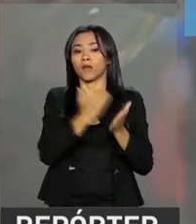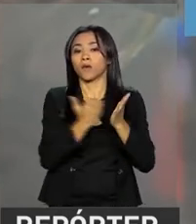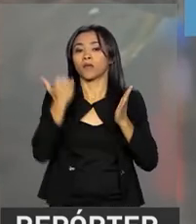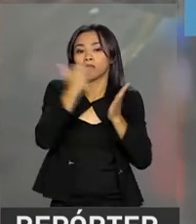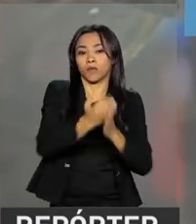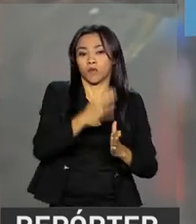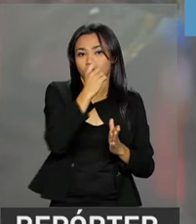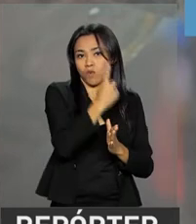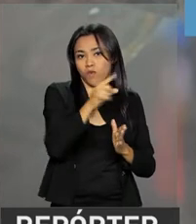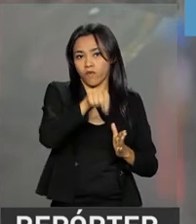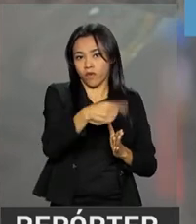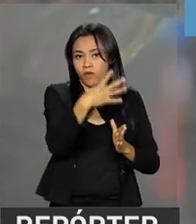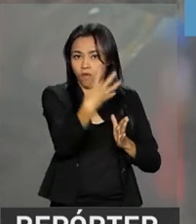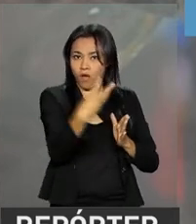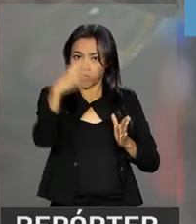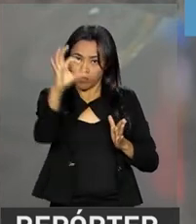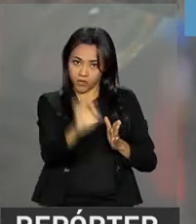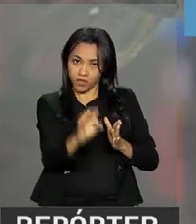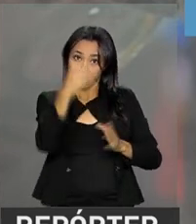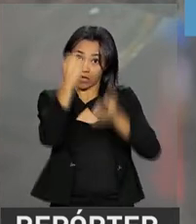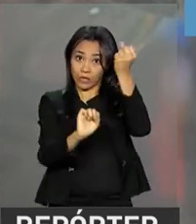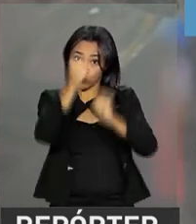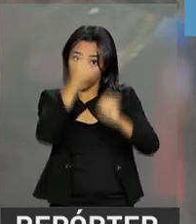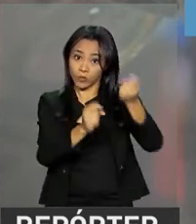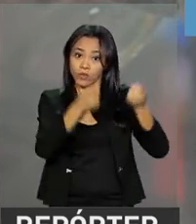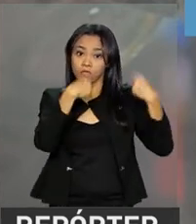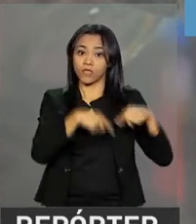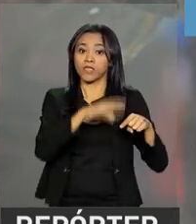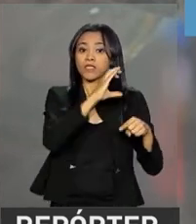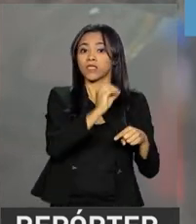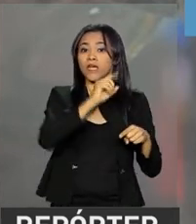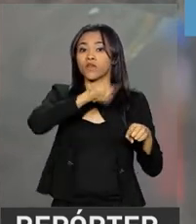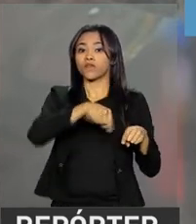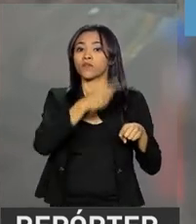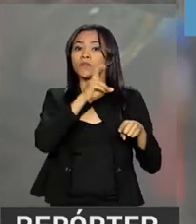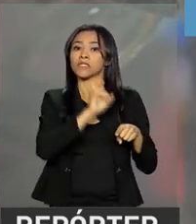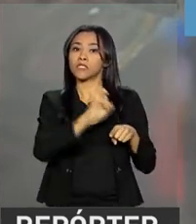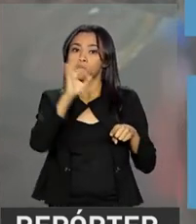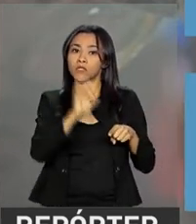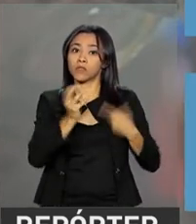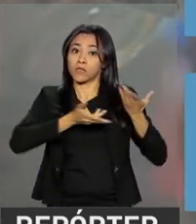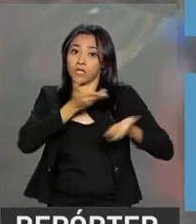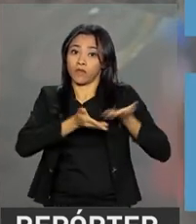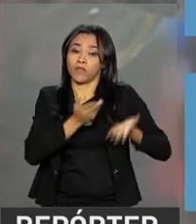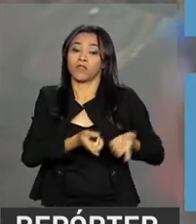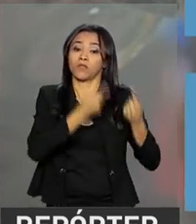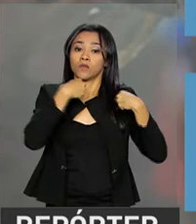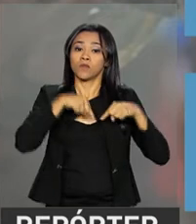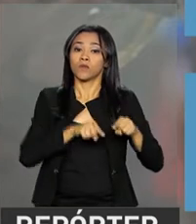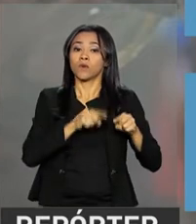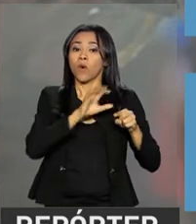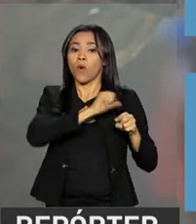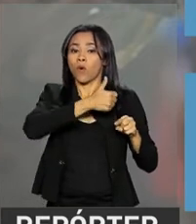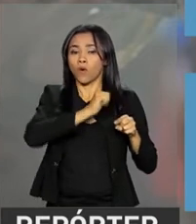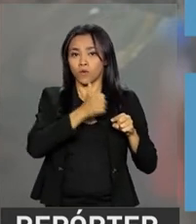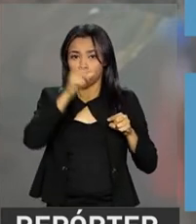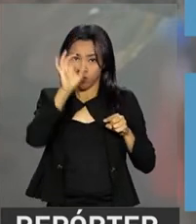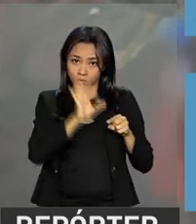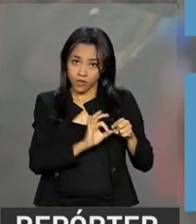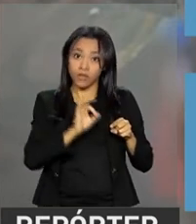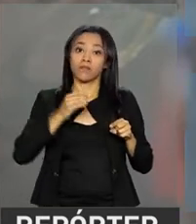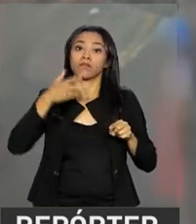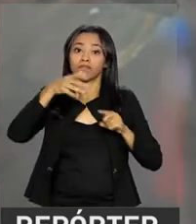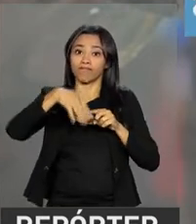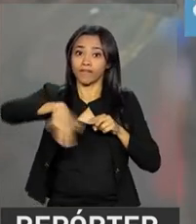1,4 por cento na indústria 0,5 por cento nos serviços e mais de 11% na agropecuária